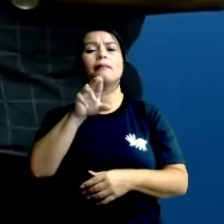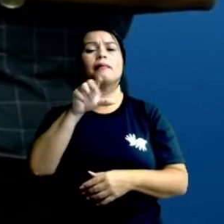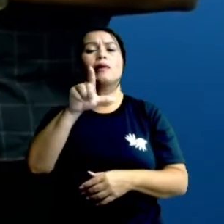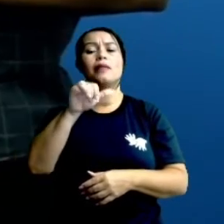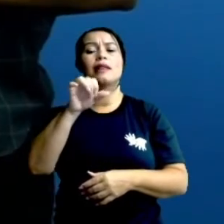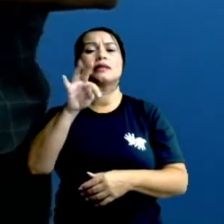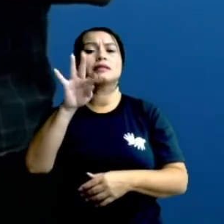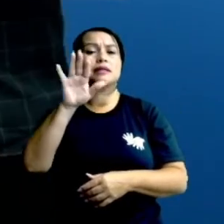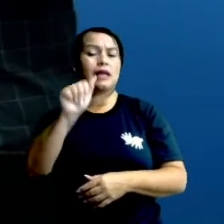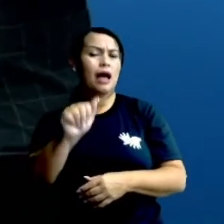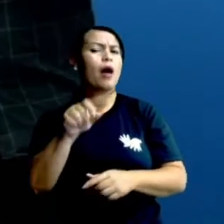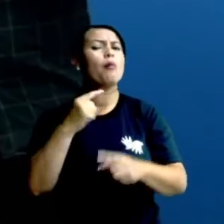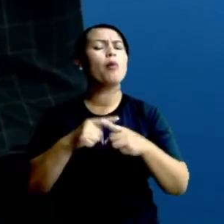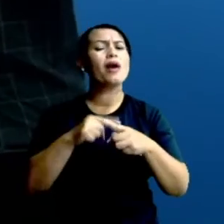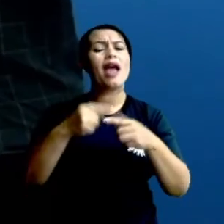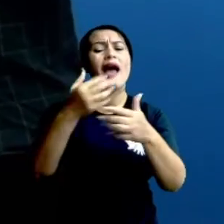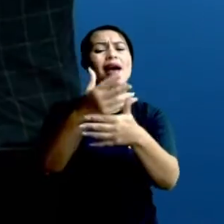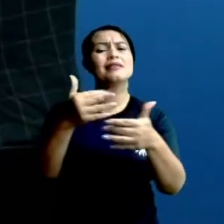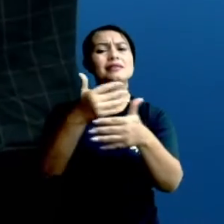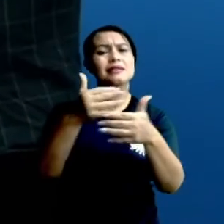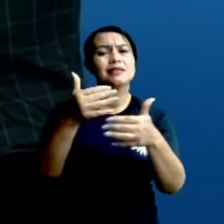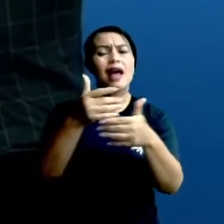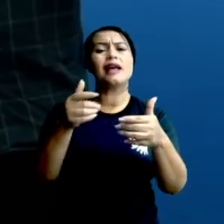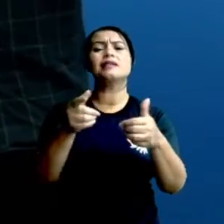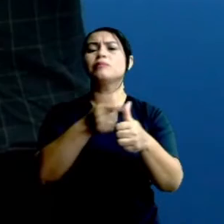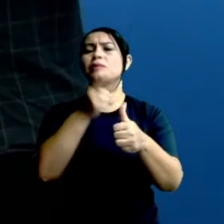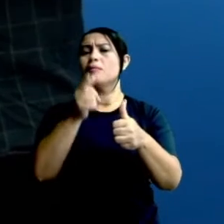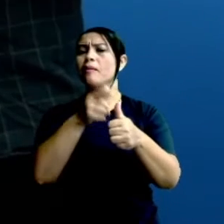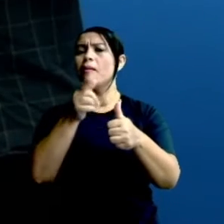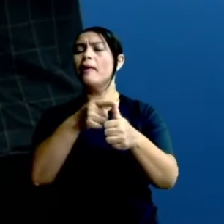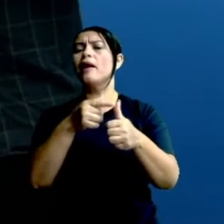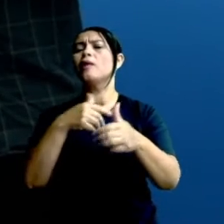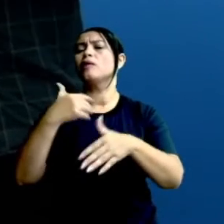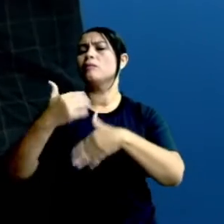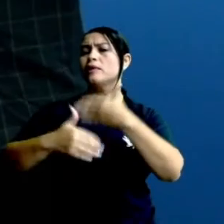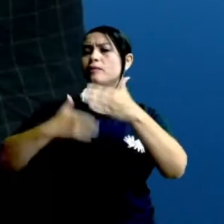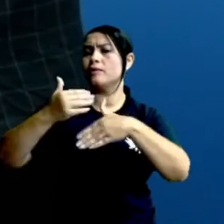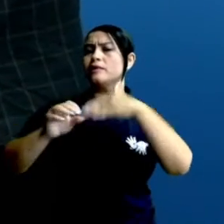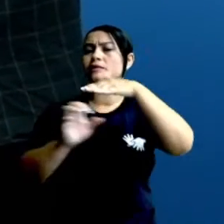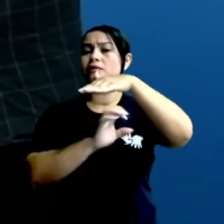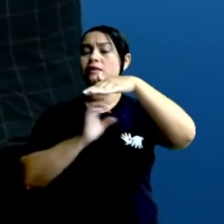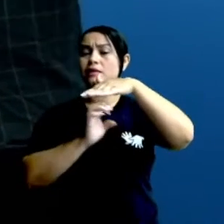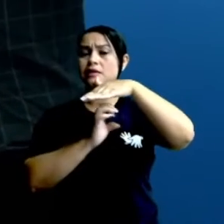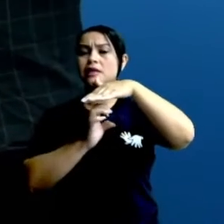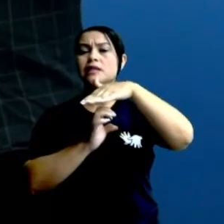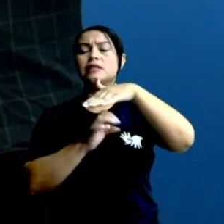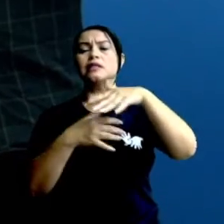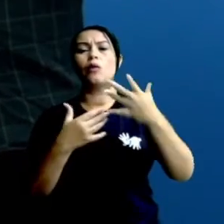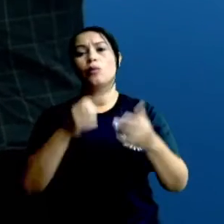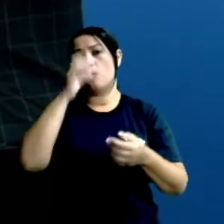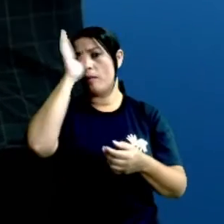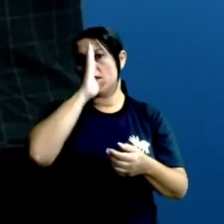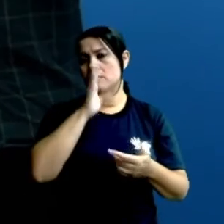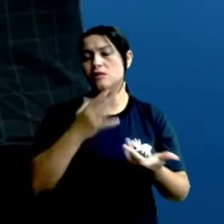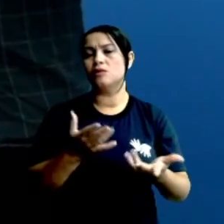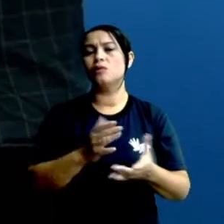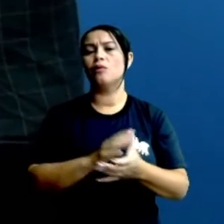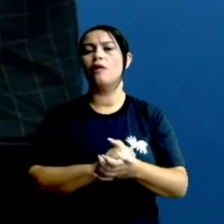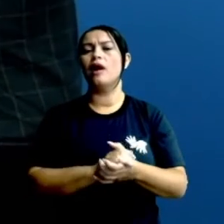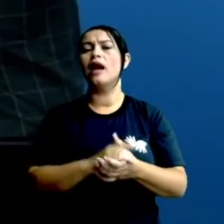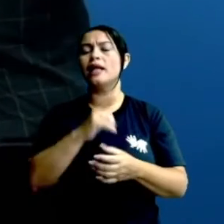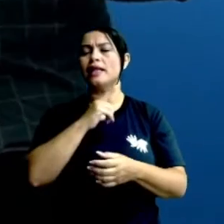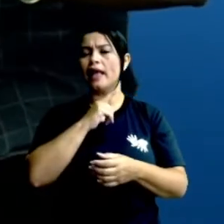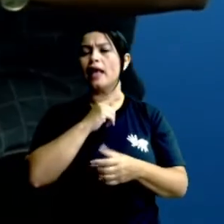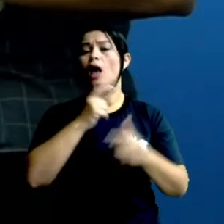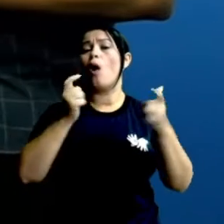ABC Paulista? Porque, na verdade, as cidades que primeiro passaram pelo processo de industrialização, no caso do Brasil, vão